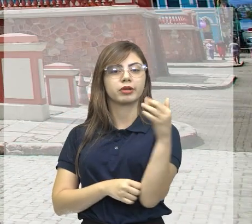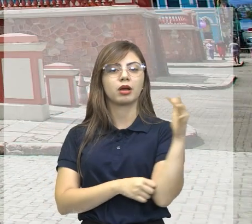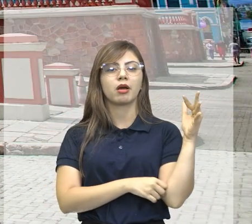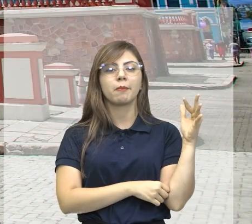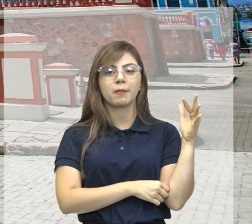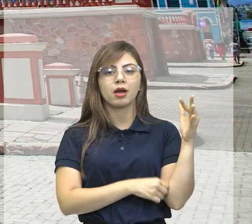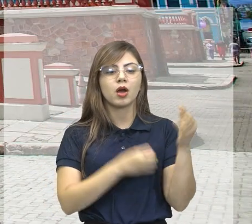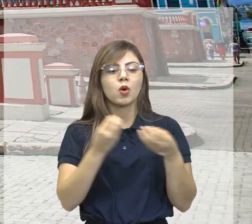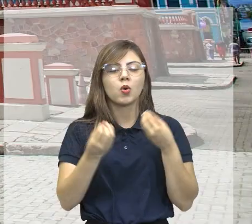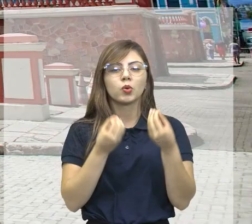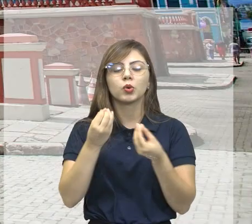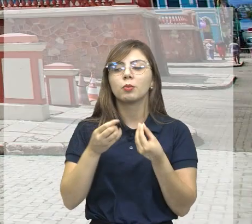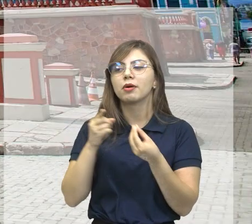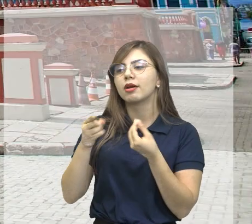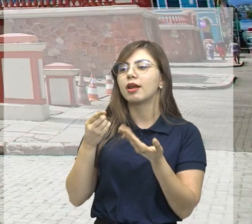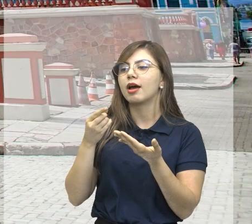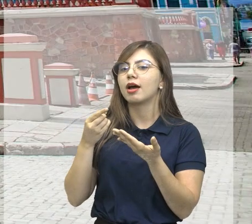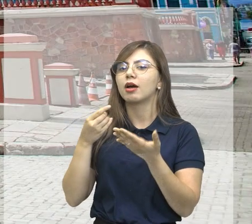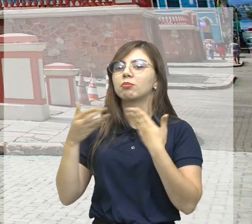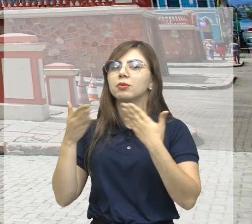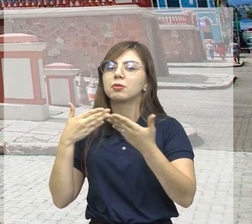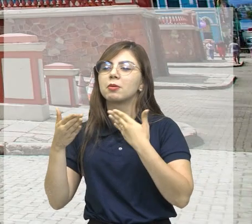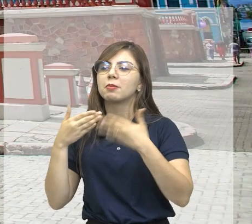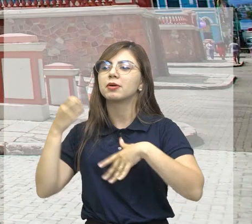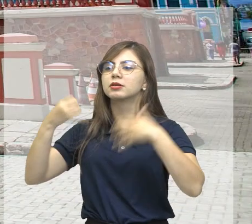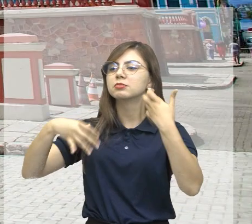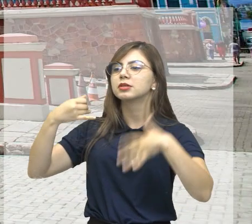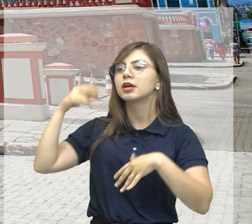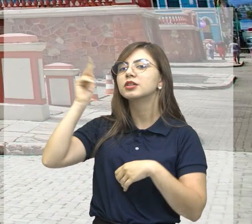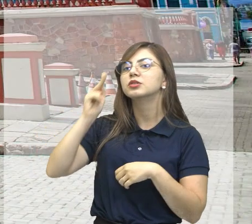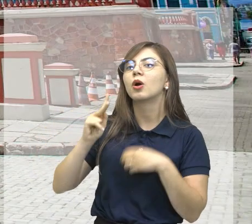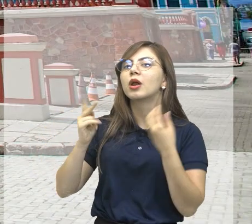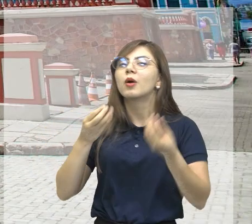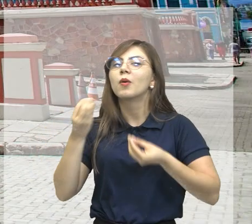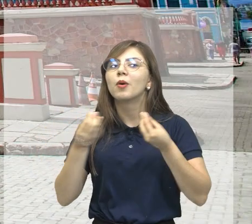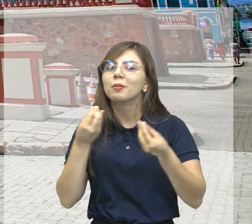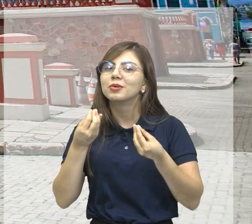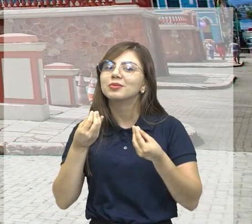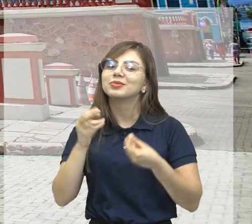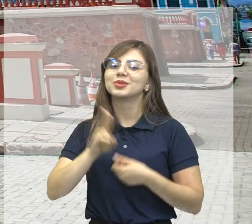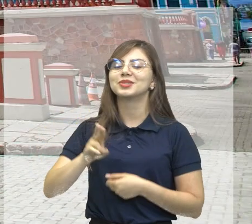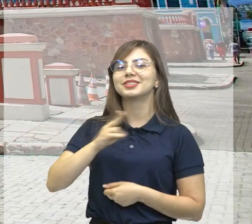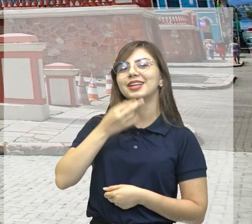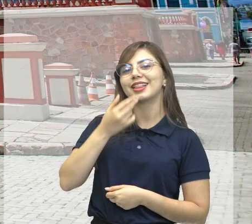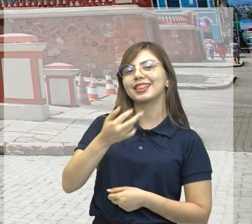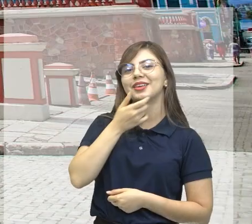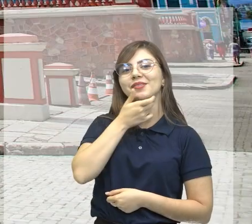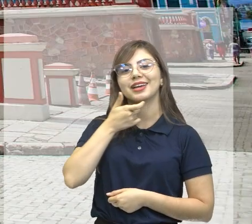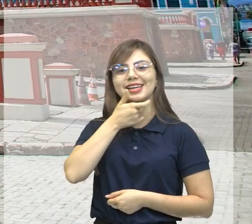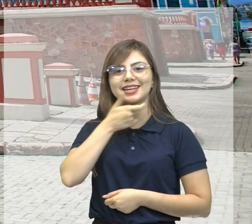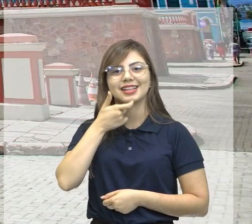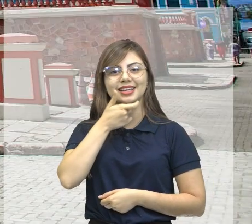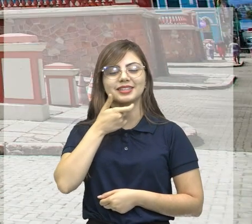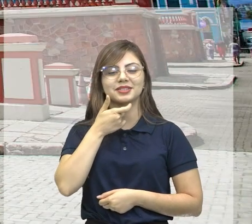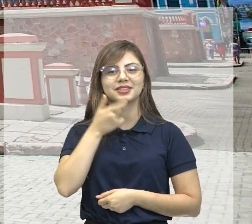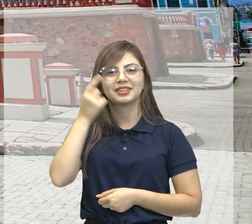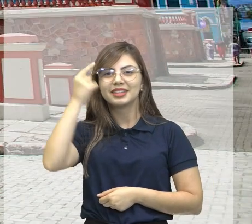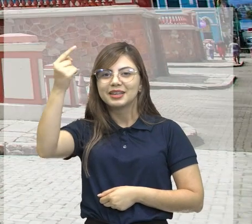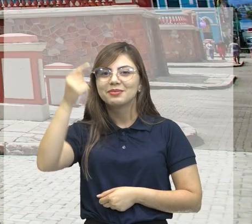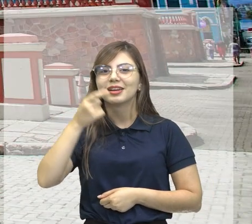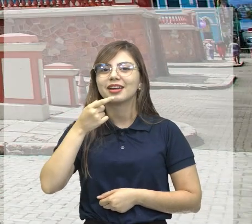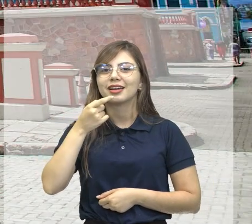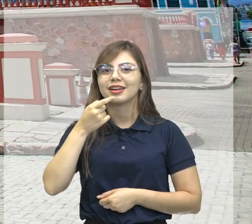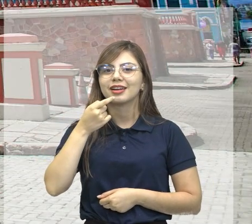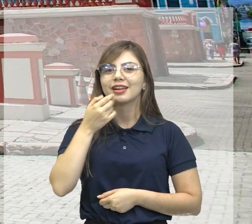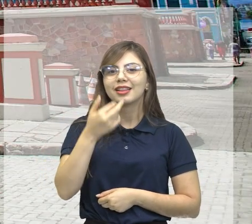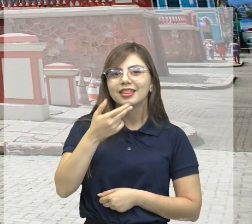ele é comunicado para os turistas através da língua inglesa. Então, esse é um aspecto também da língua franca, inglês como língua